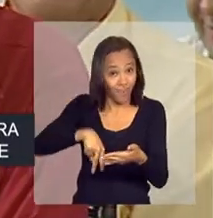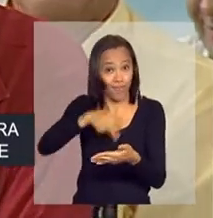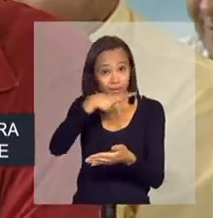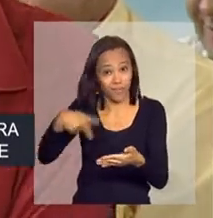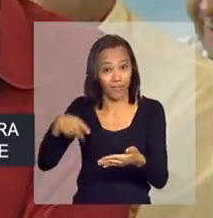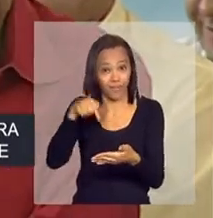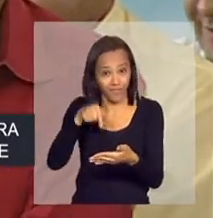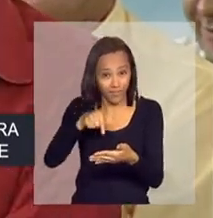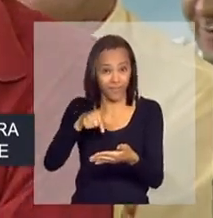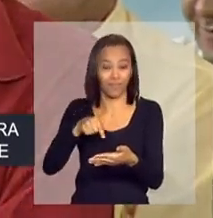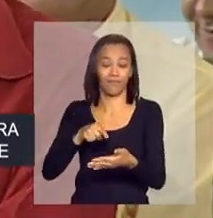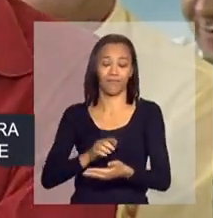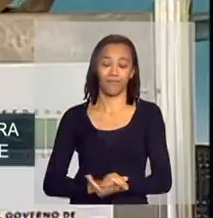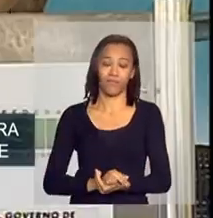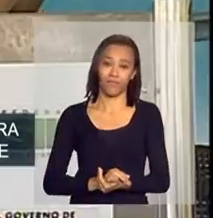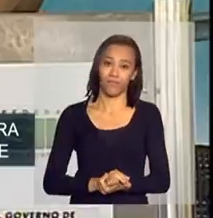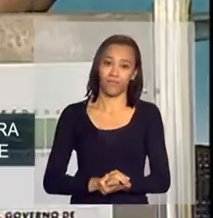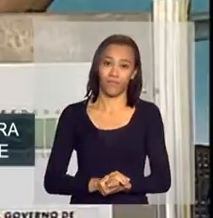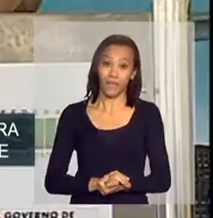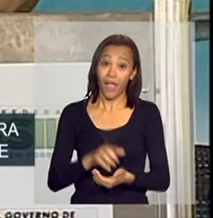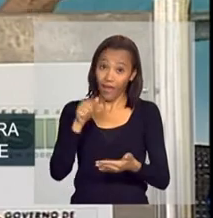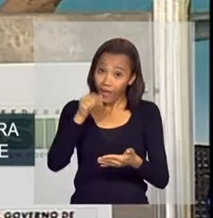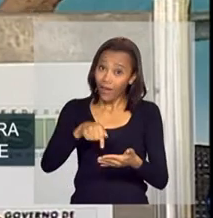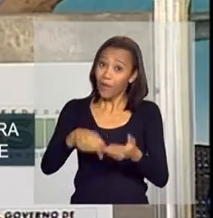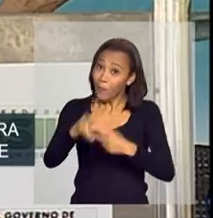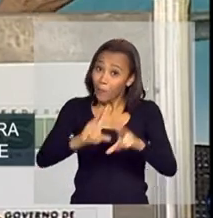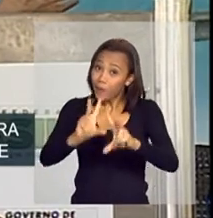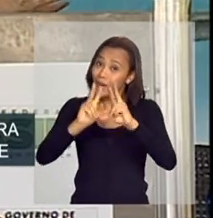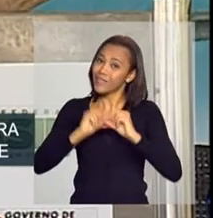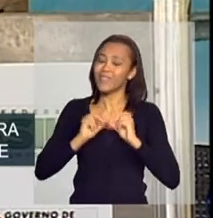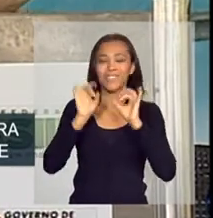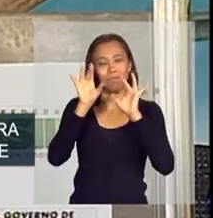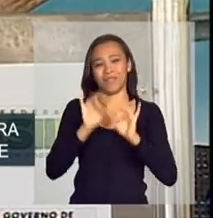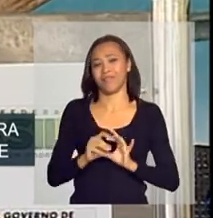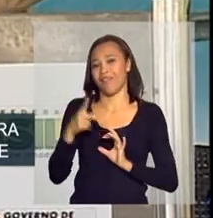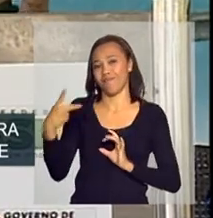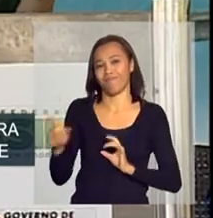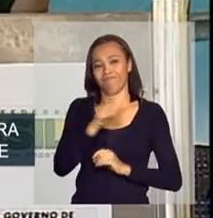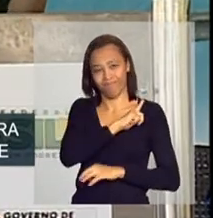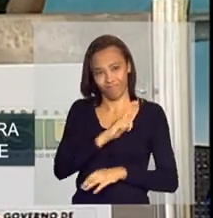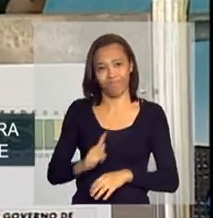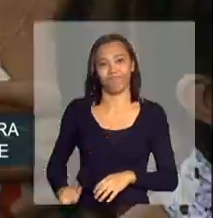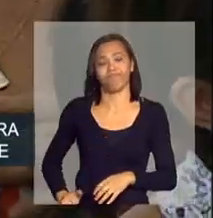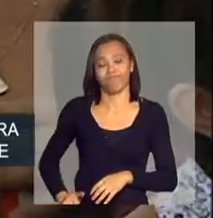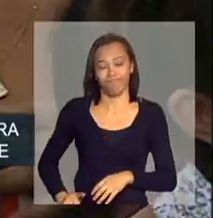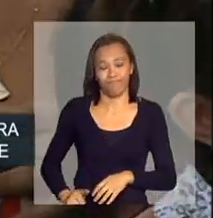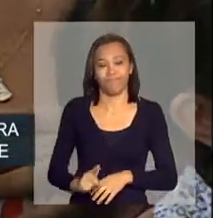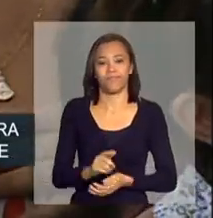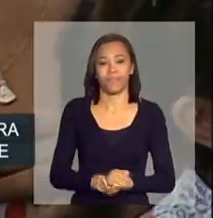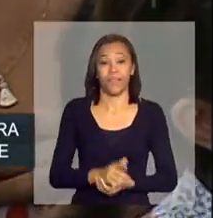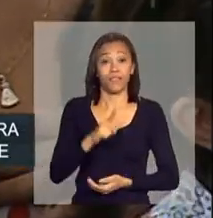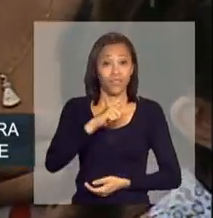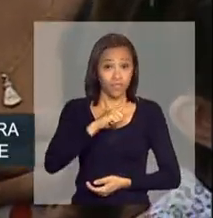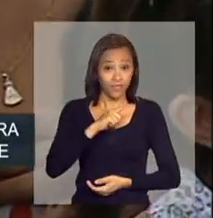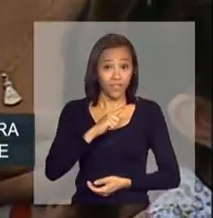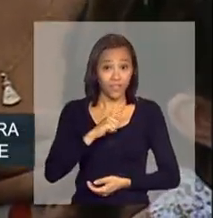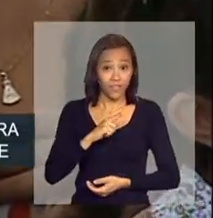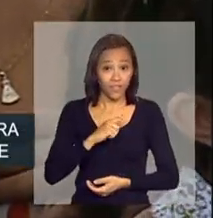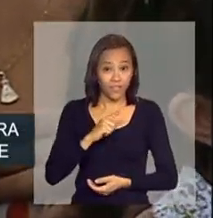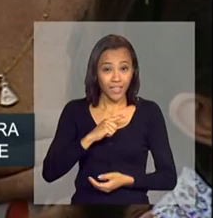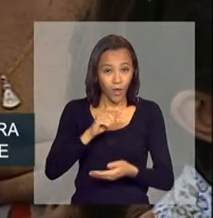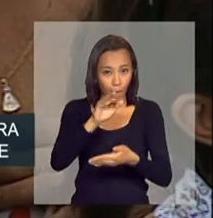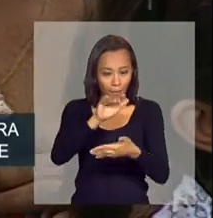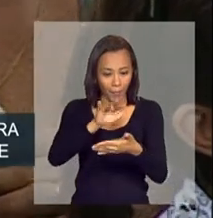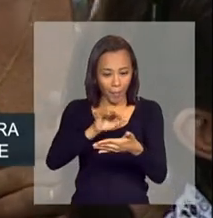aqui. Um presente do Deda é especial, né? Tem um